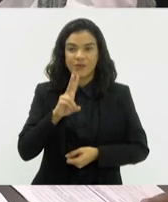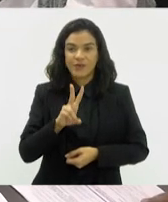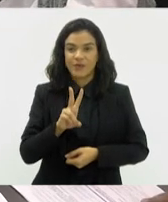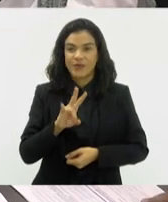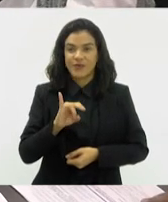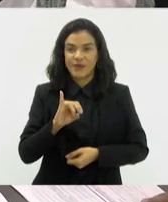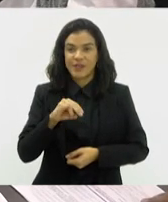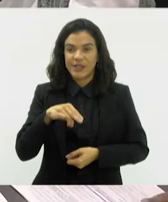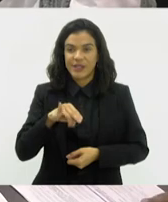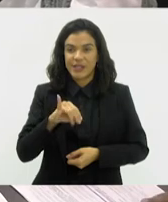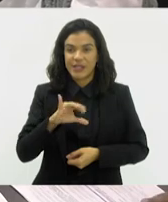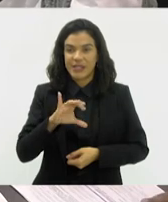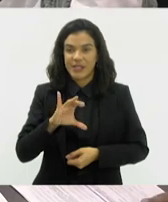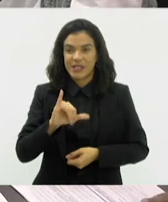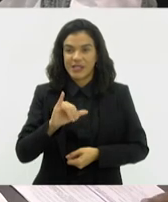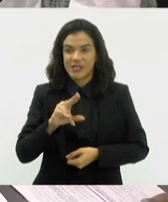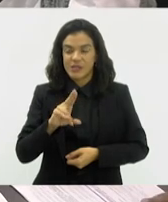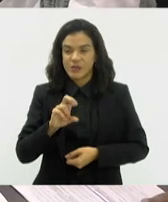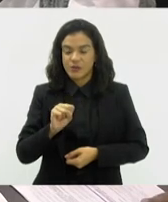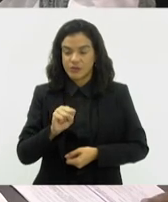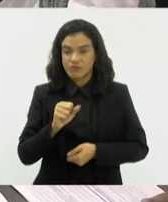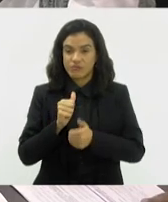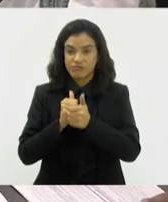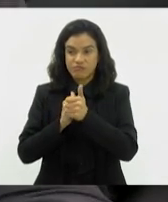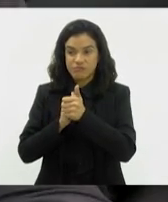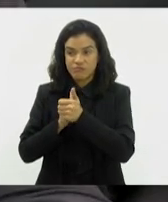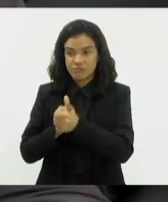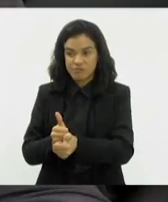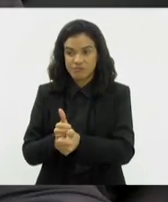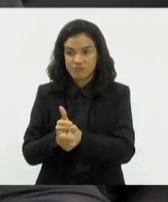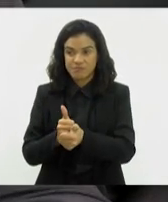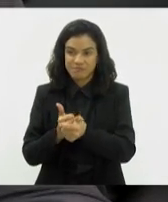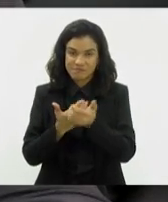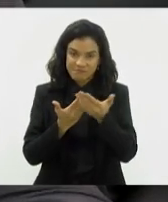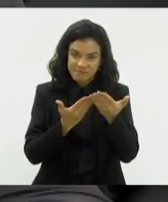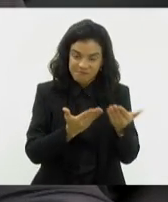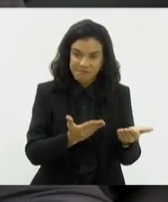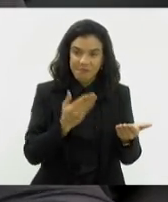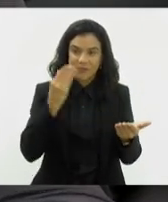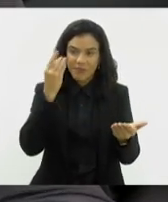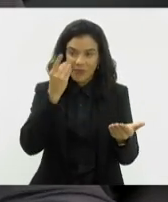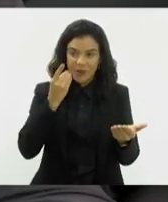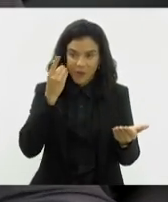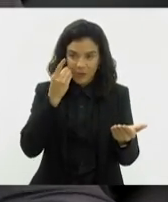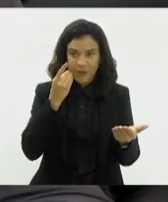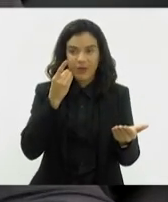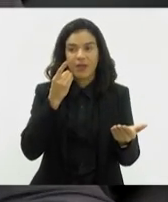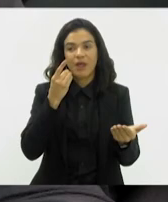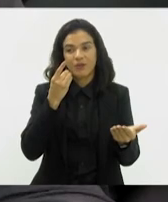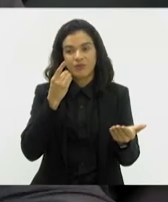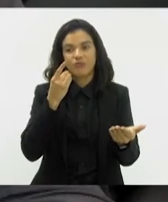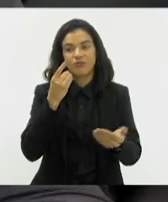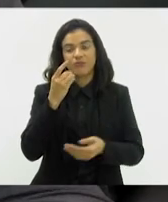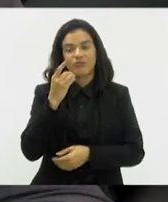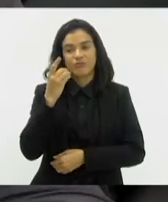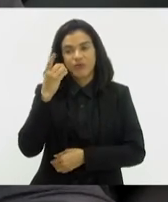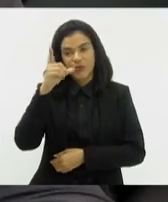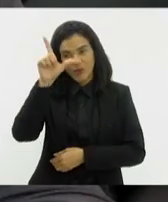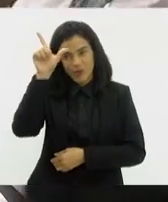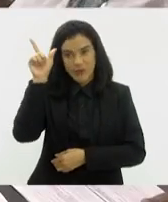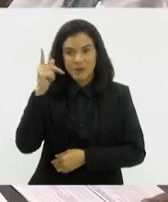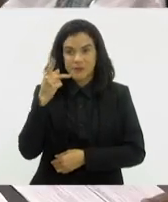Vinícius Cozzolino. Senhor presidente, acompanho Vossa Excelência a súmula da CCJ.